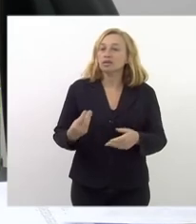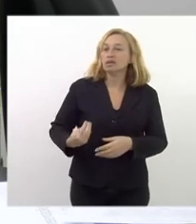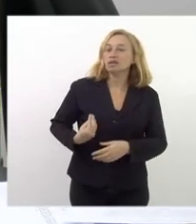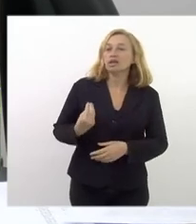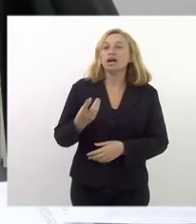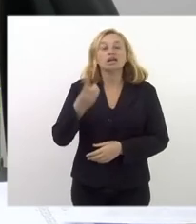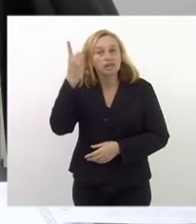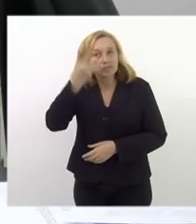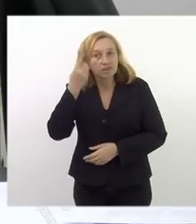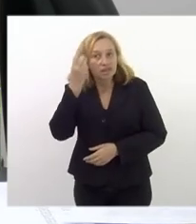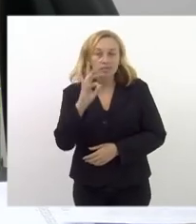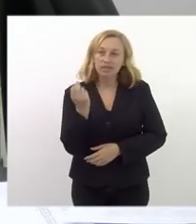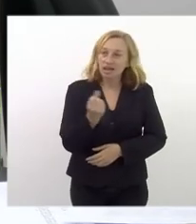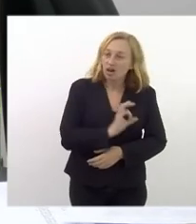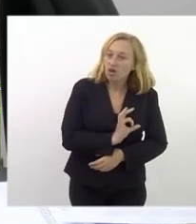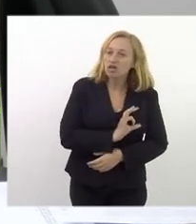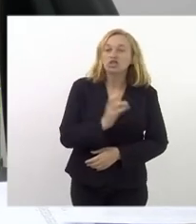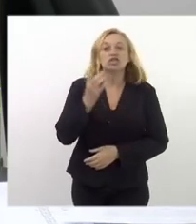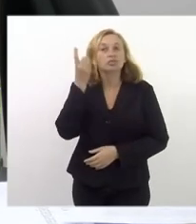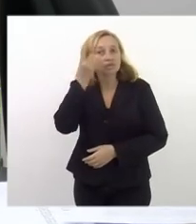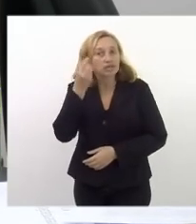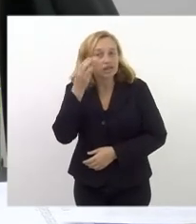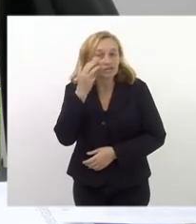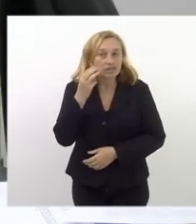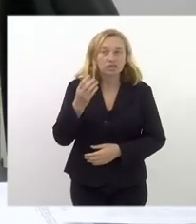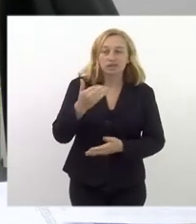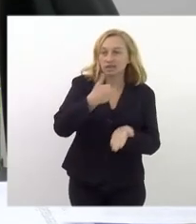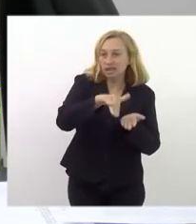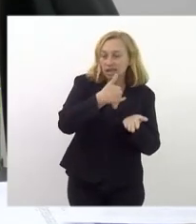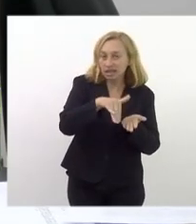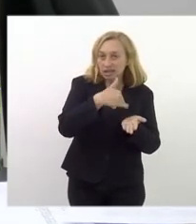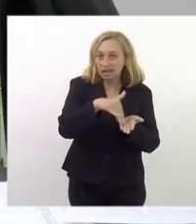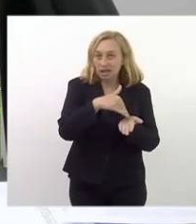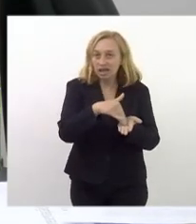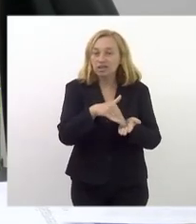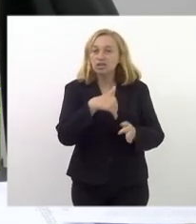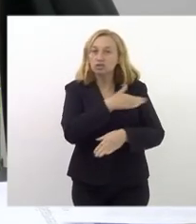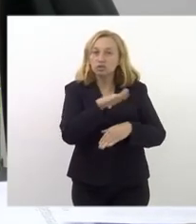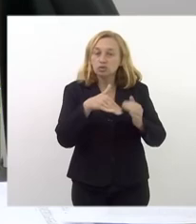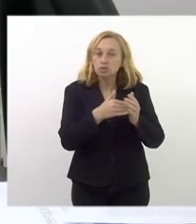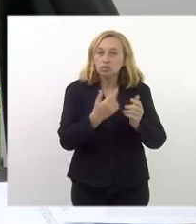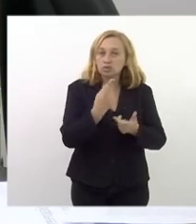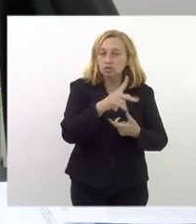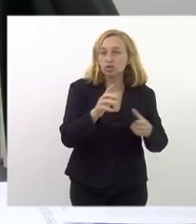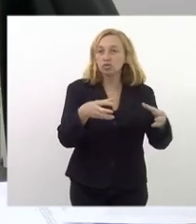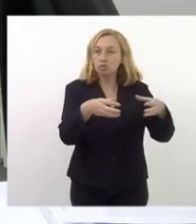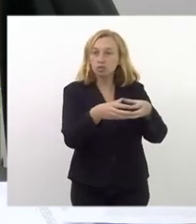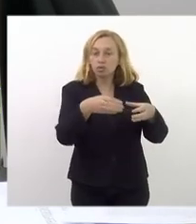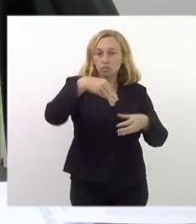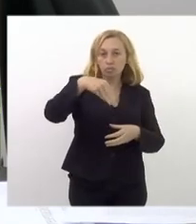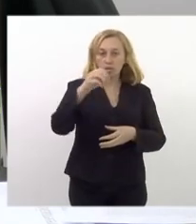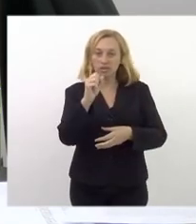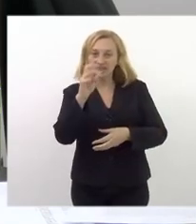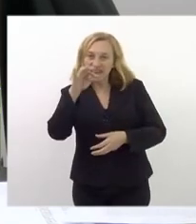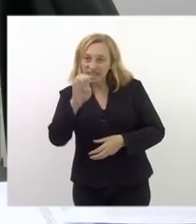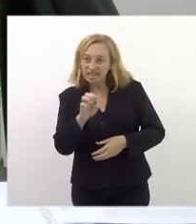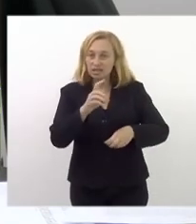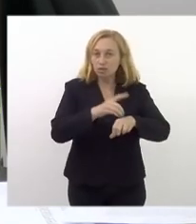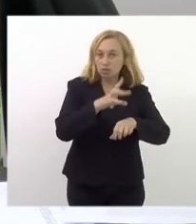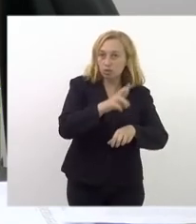Rocha, deputado Valdec, o secretário e toda a sua equipe, o doutor Montese, né?